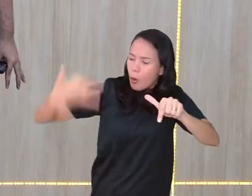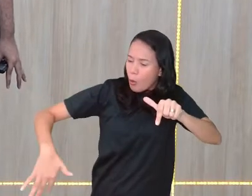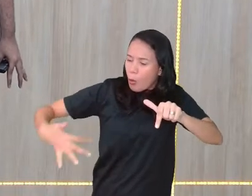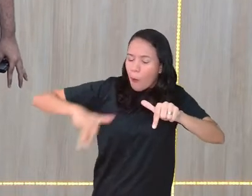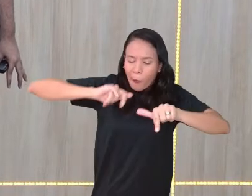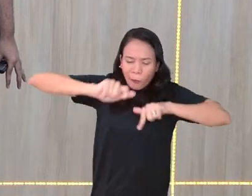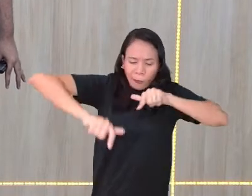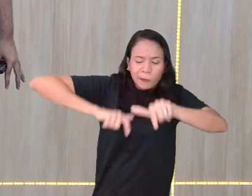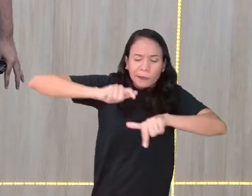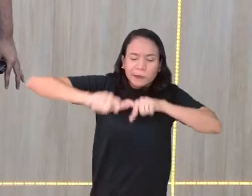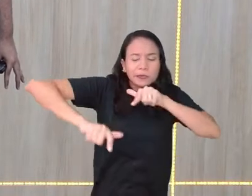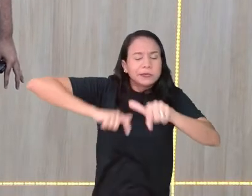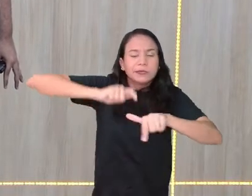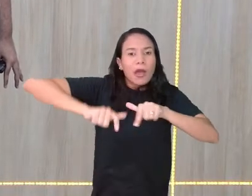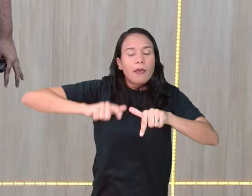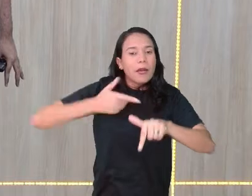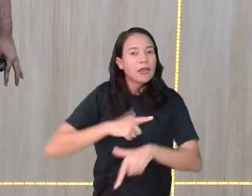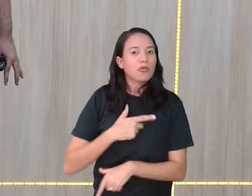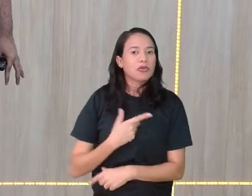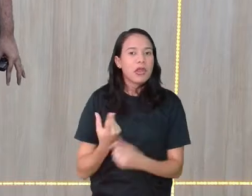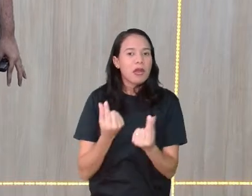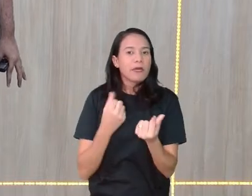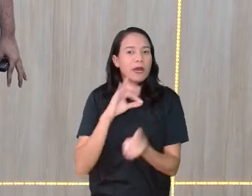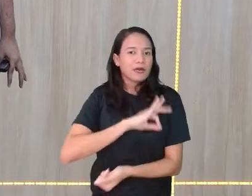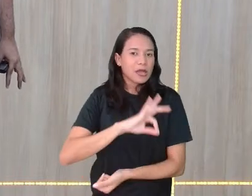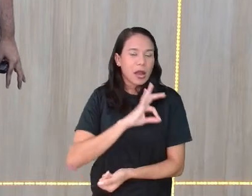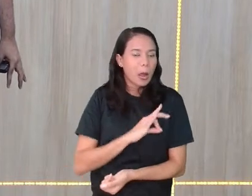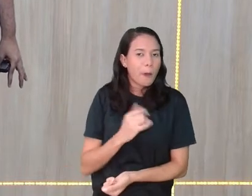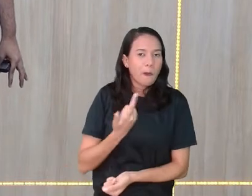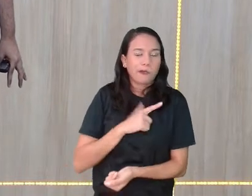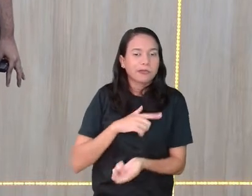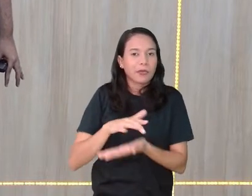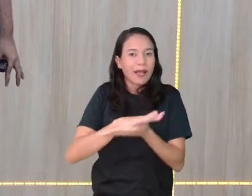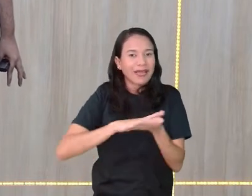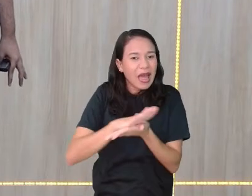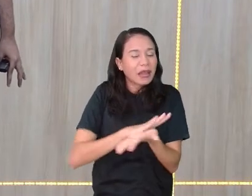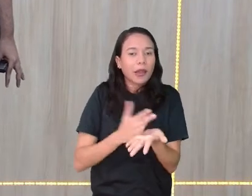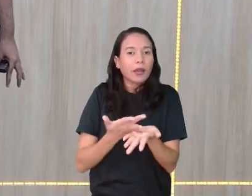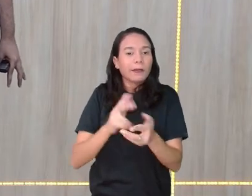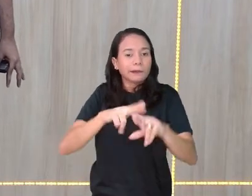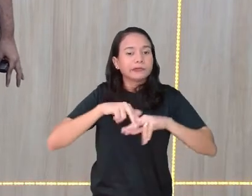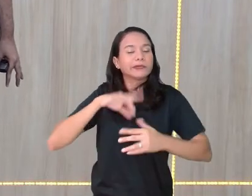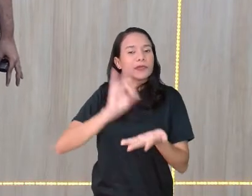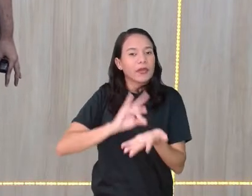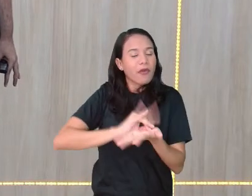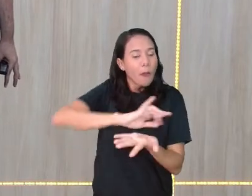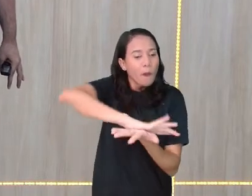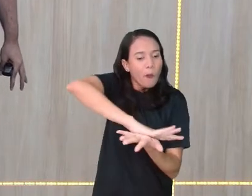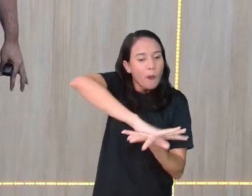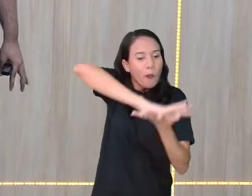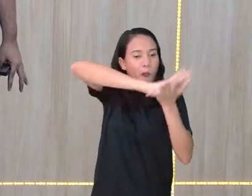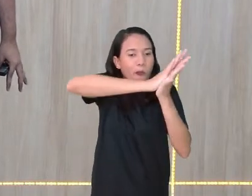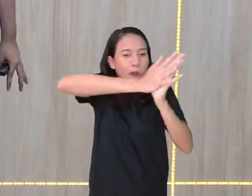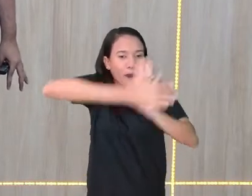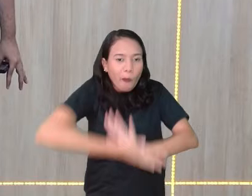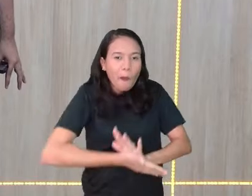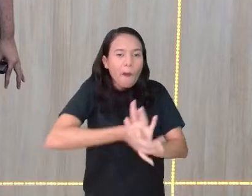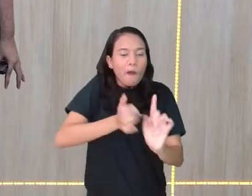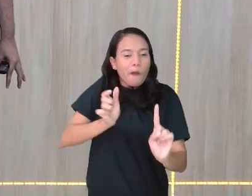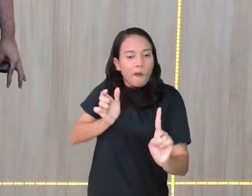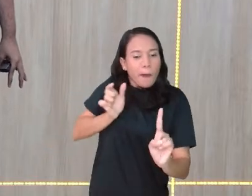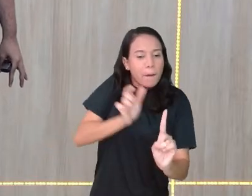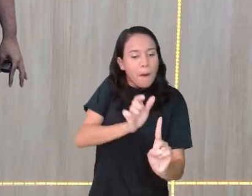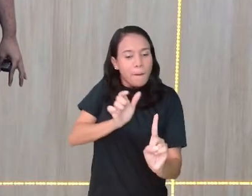de vida, né? Sem remuneração, sendo bastante exploradas, né? Sofrendo